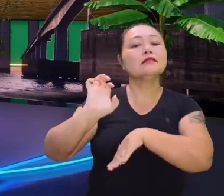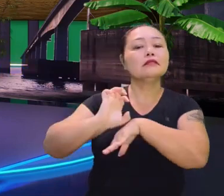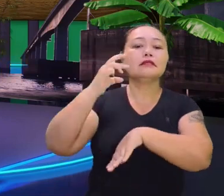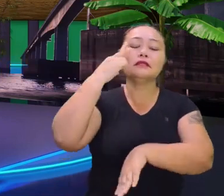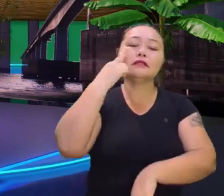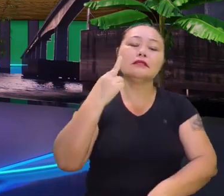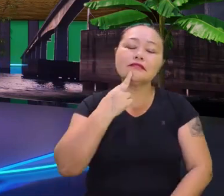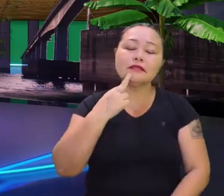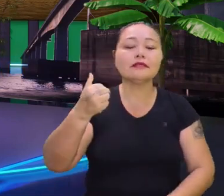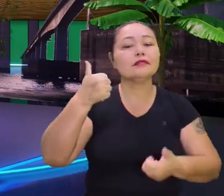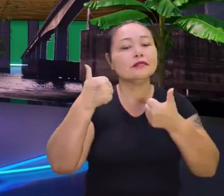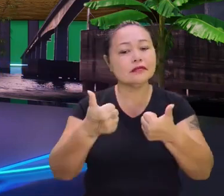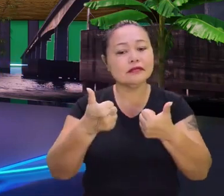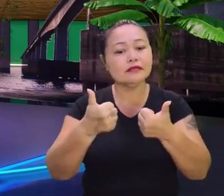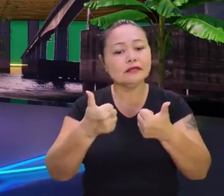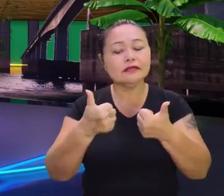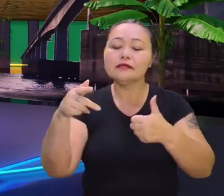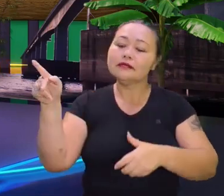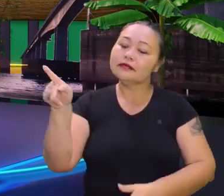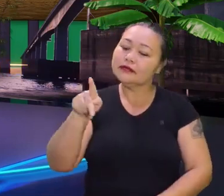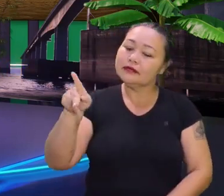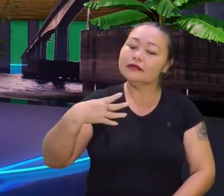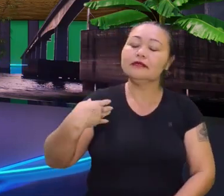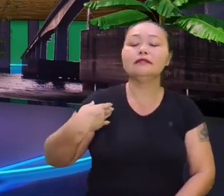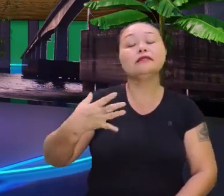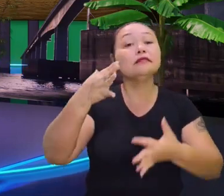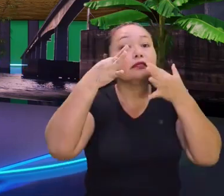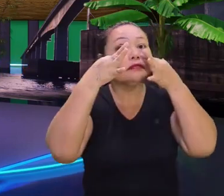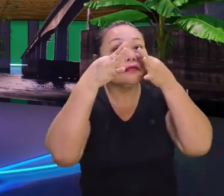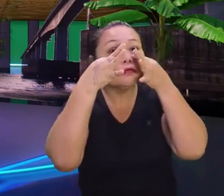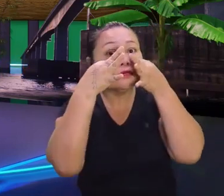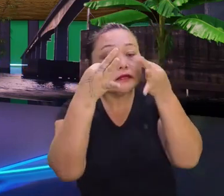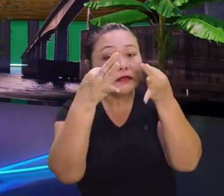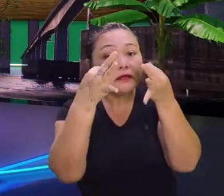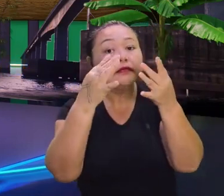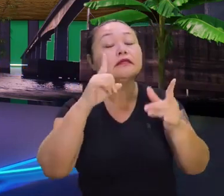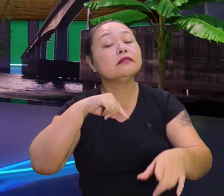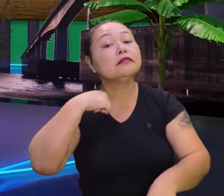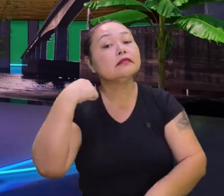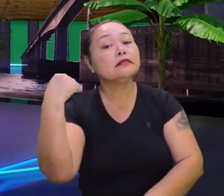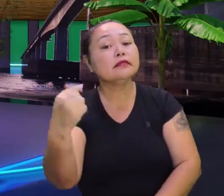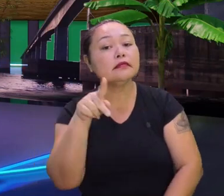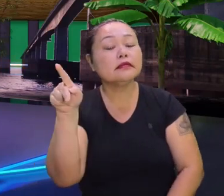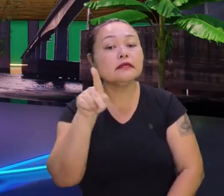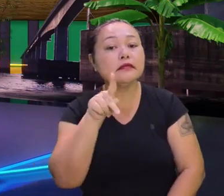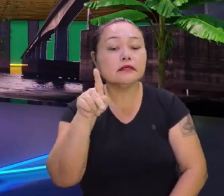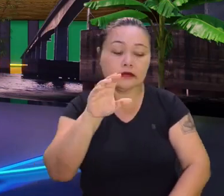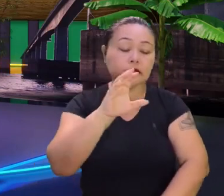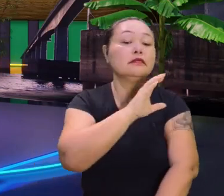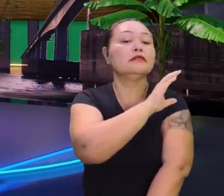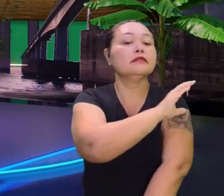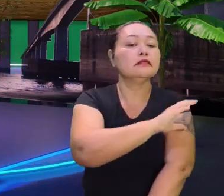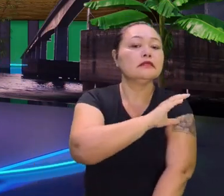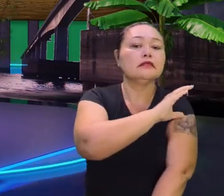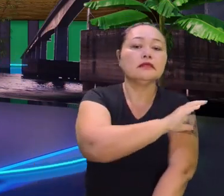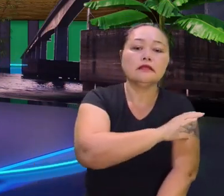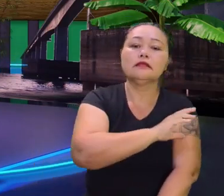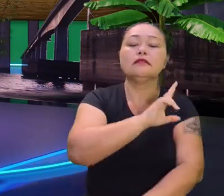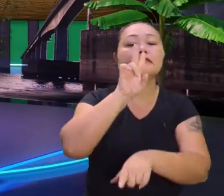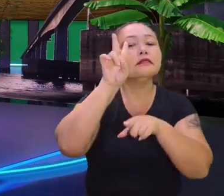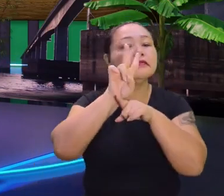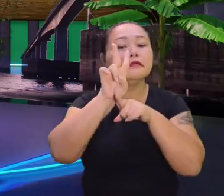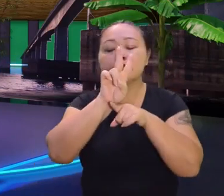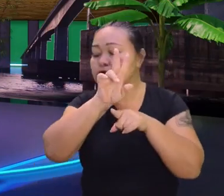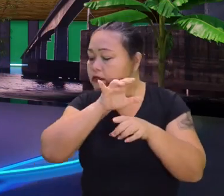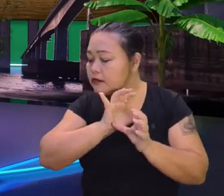querido estado de Rondônia, né? Então, professores presenciais, com o nosso professor, com a coordenação,